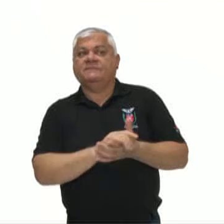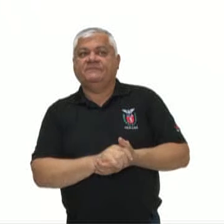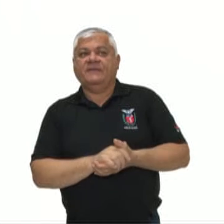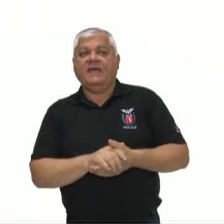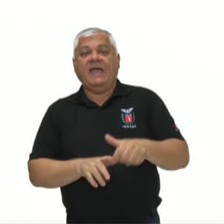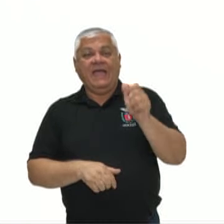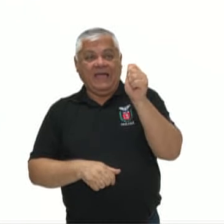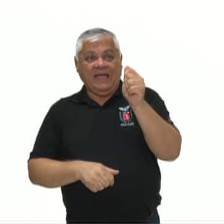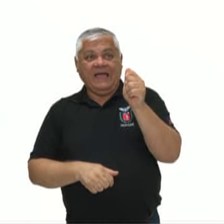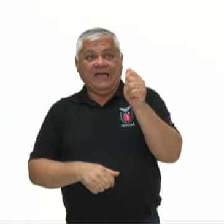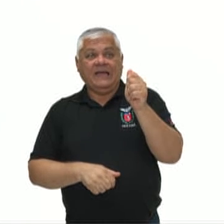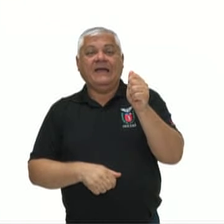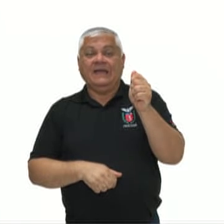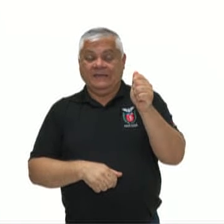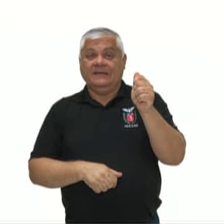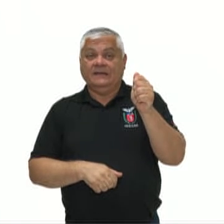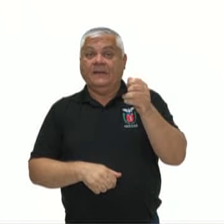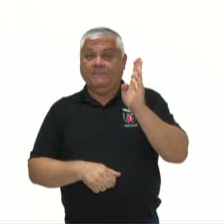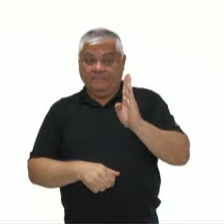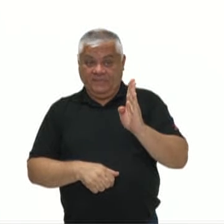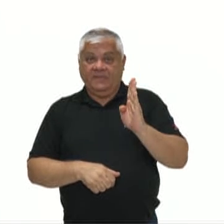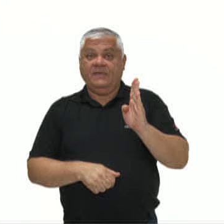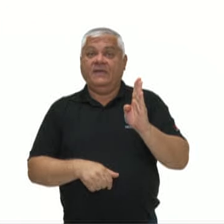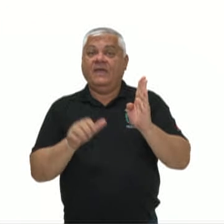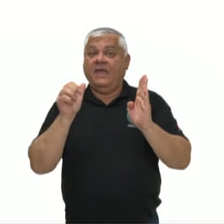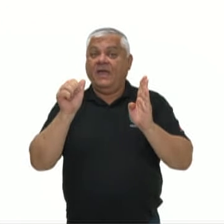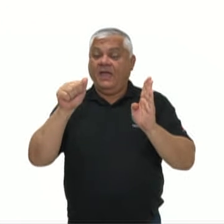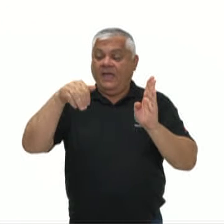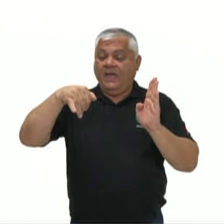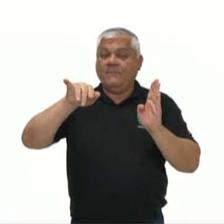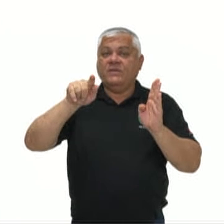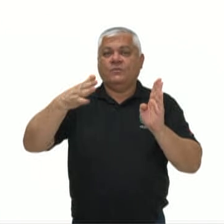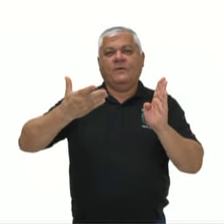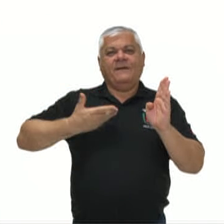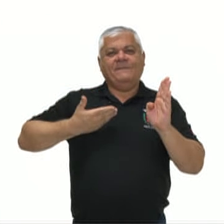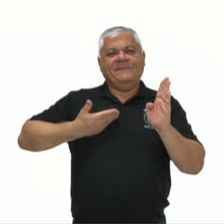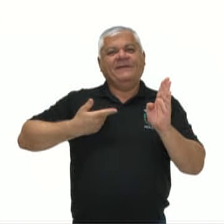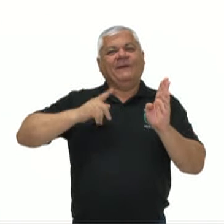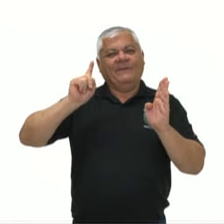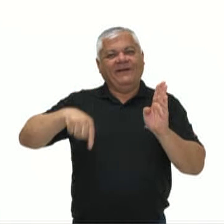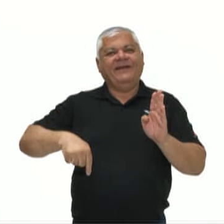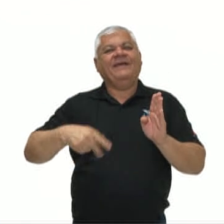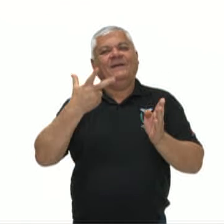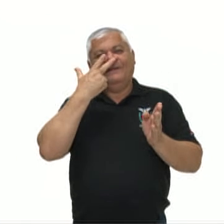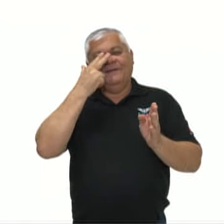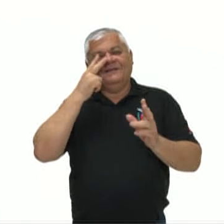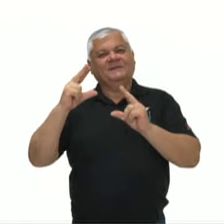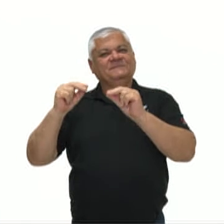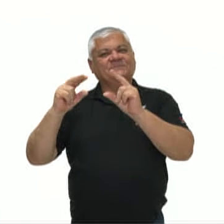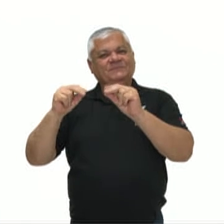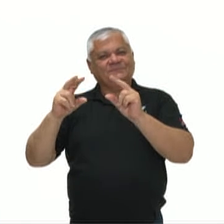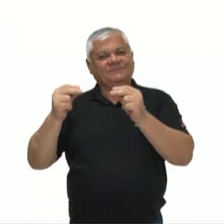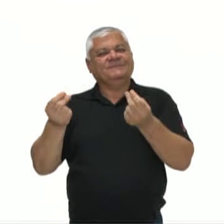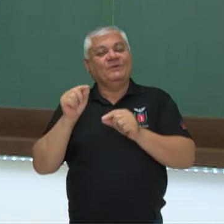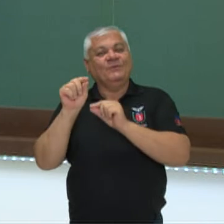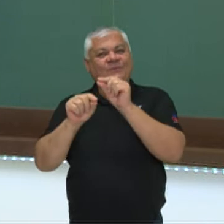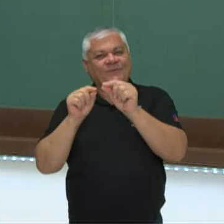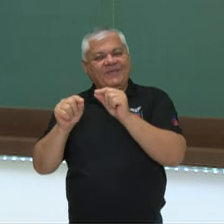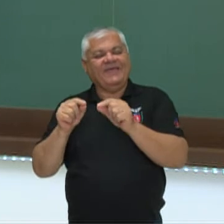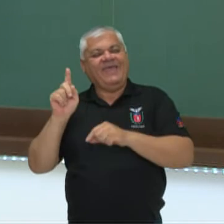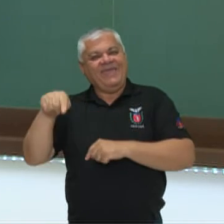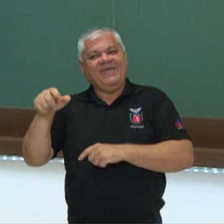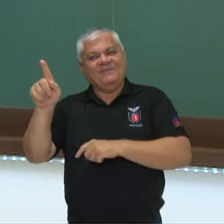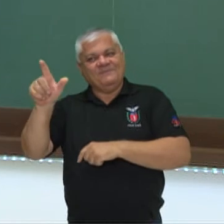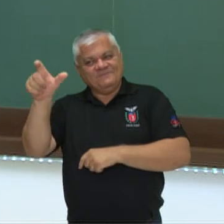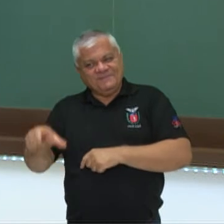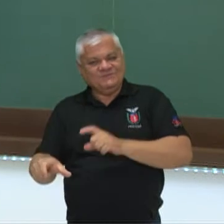palavra? Amigo, né? O amigo, no finalzinho do poema, é este vocativo que invoca o